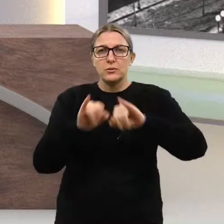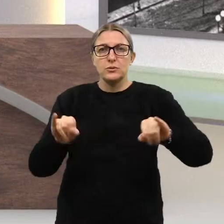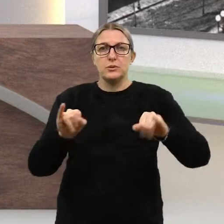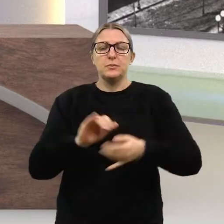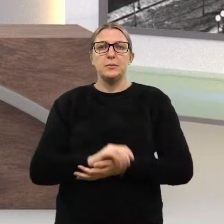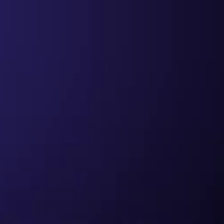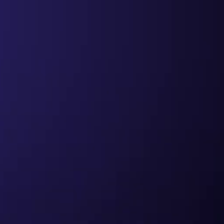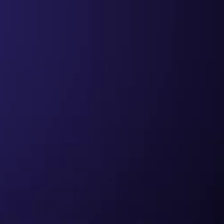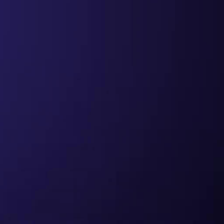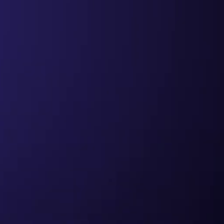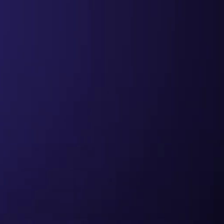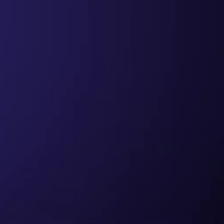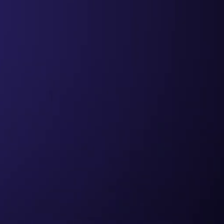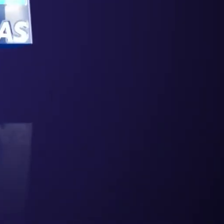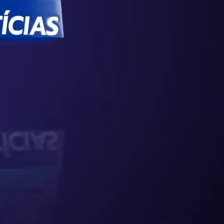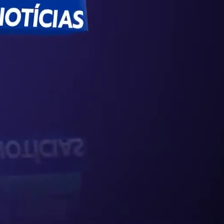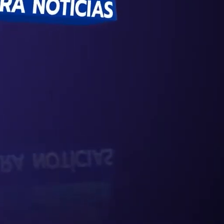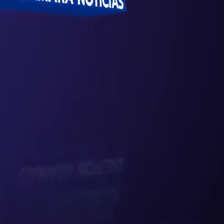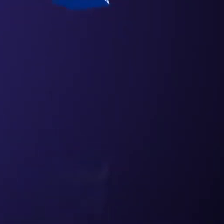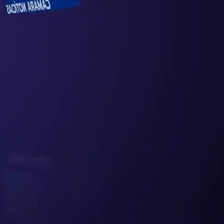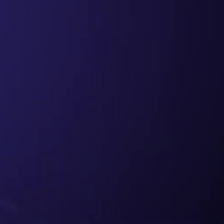está começando.